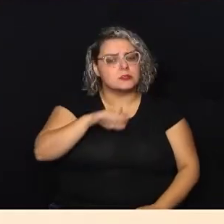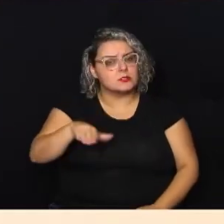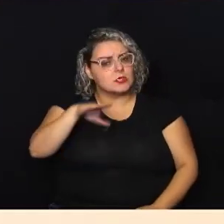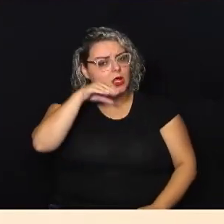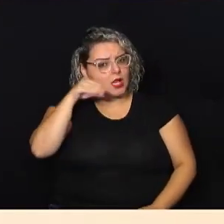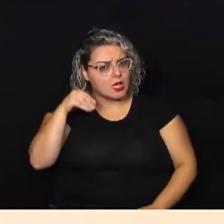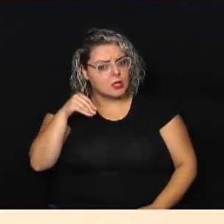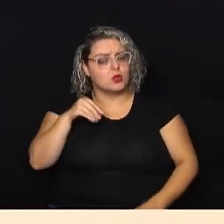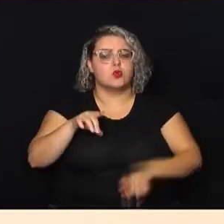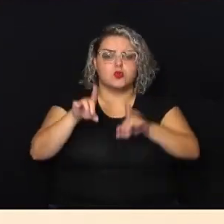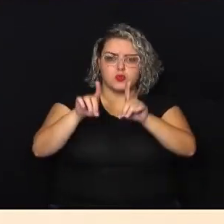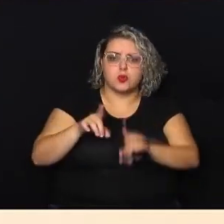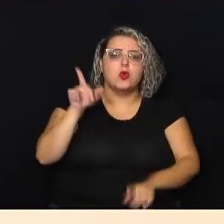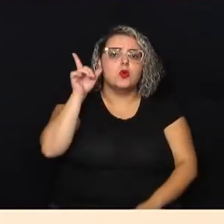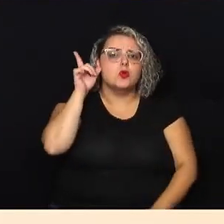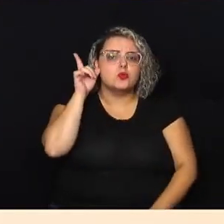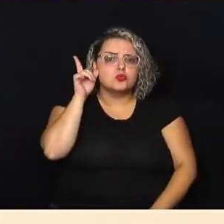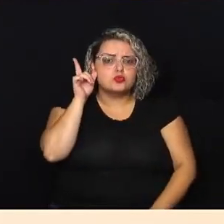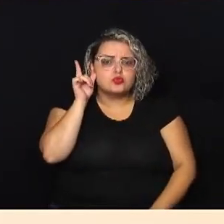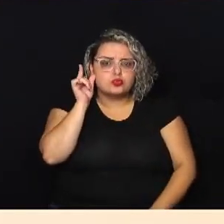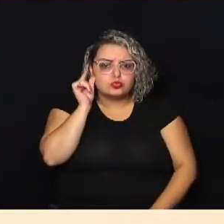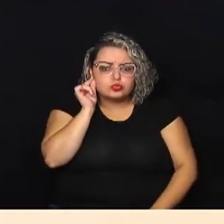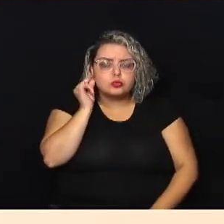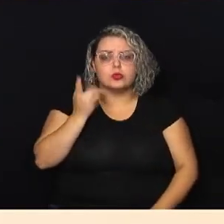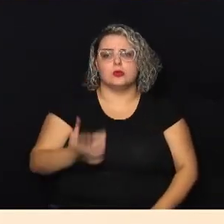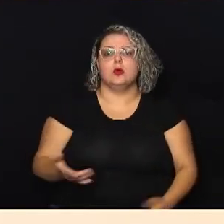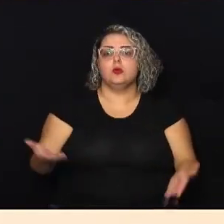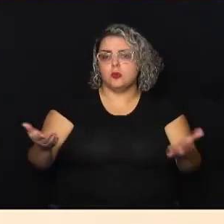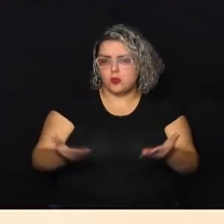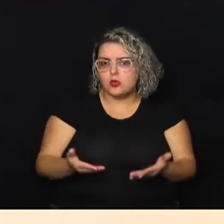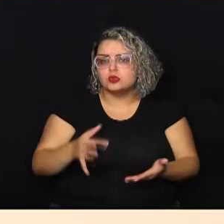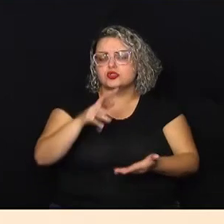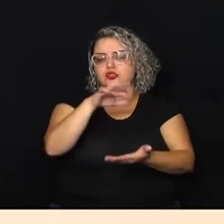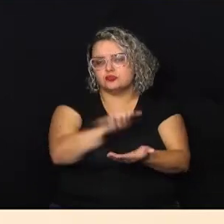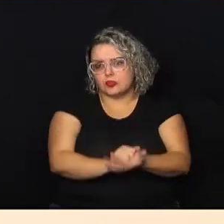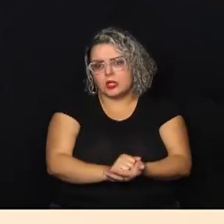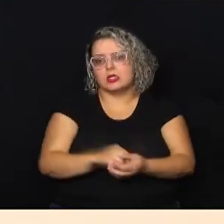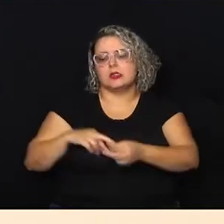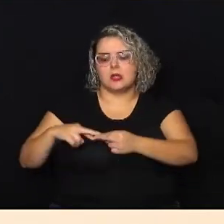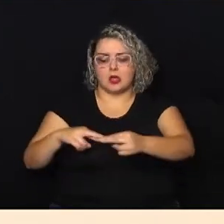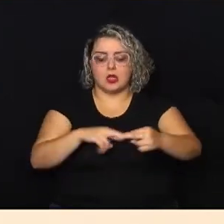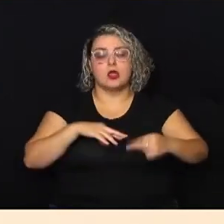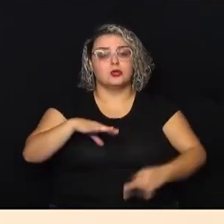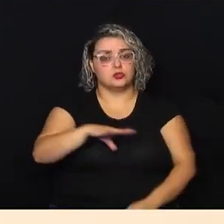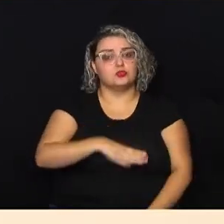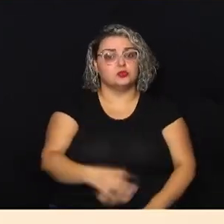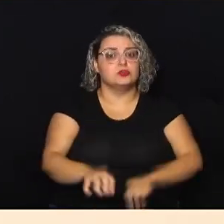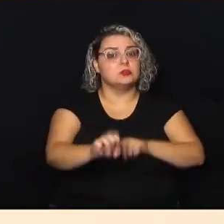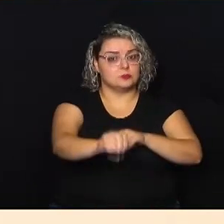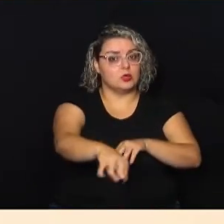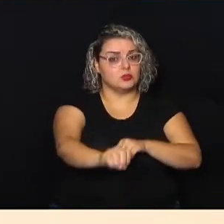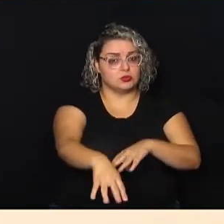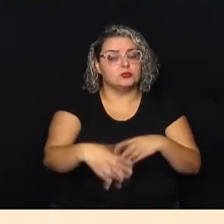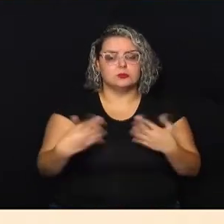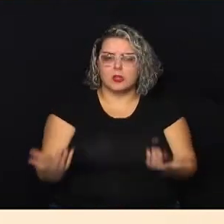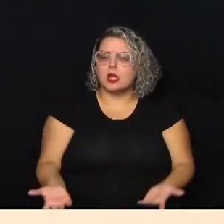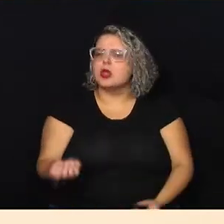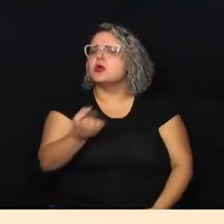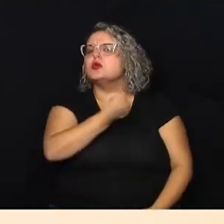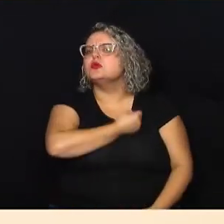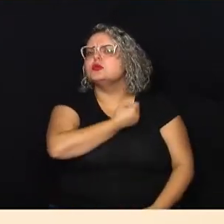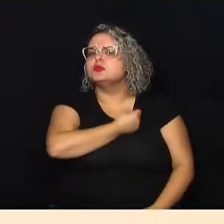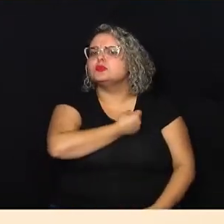com deficiência auditiva estão atualmente matriculadas na rede municipal de ensino e o número